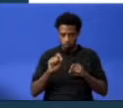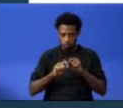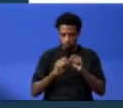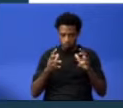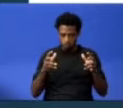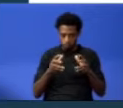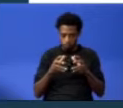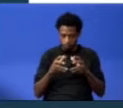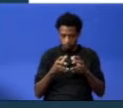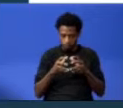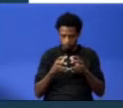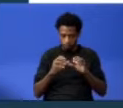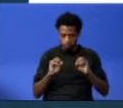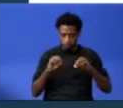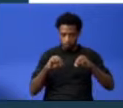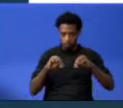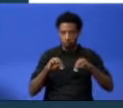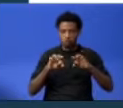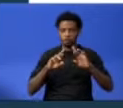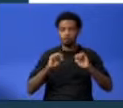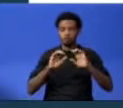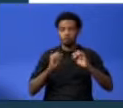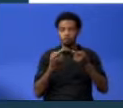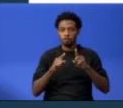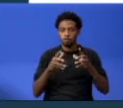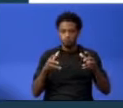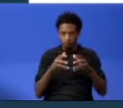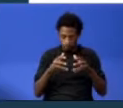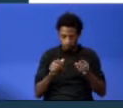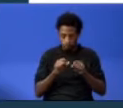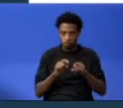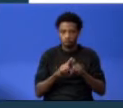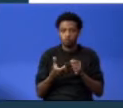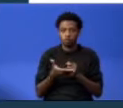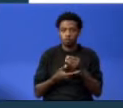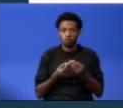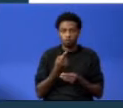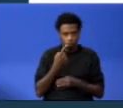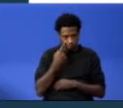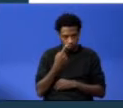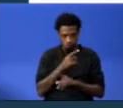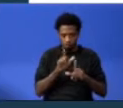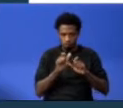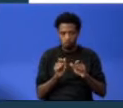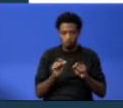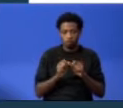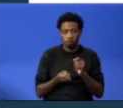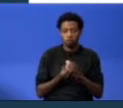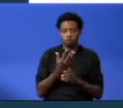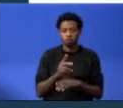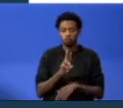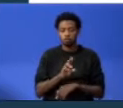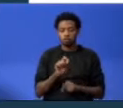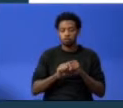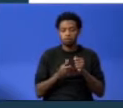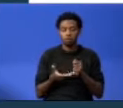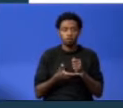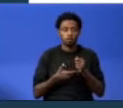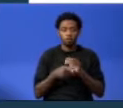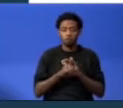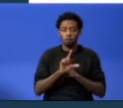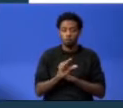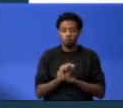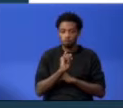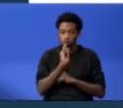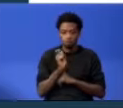muscular. E a estrutura da fibra muscular, que a gente está vendo aqui na figura, ela é formada por estruturas